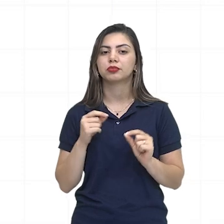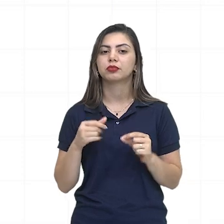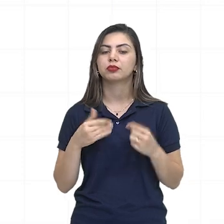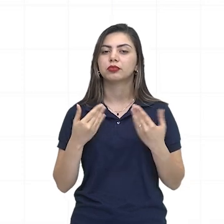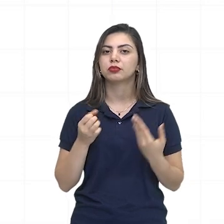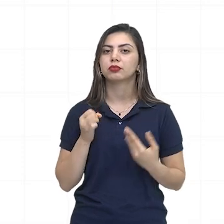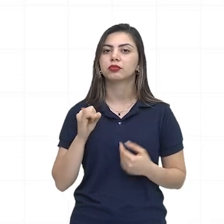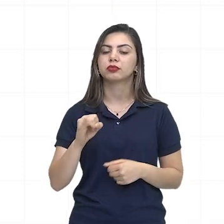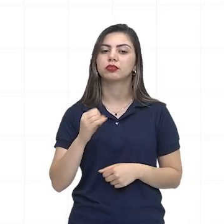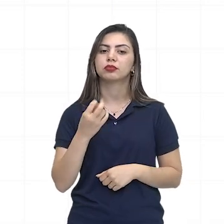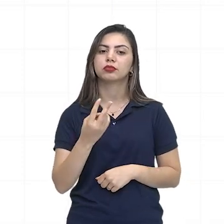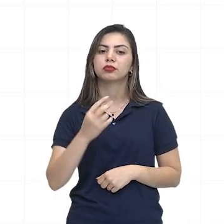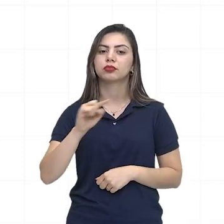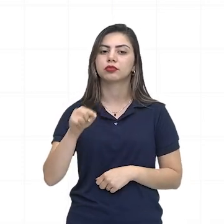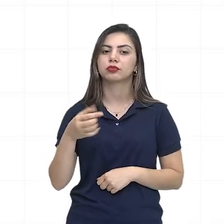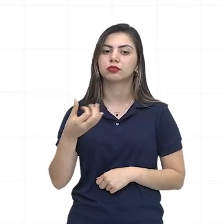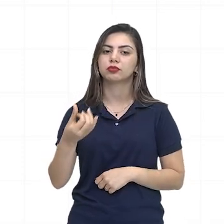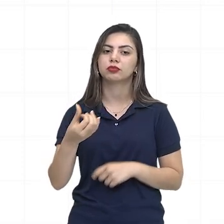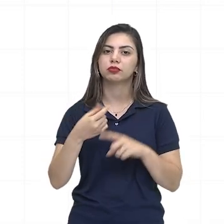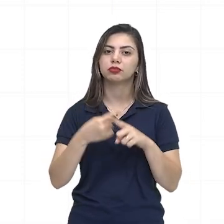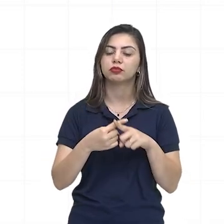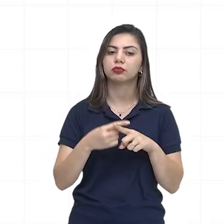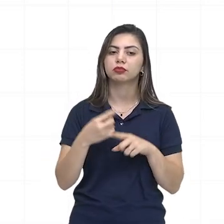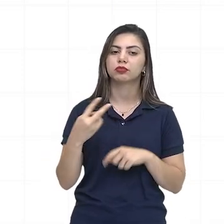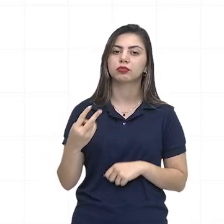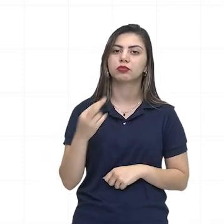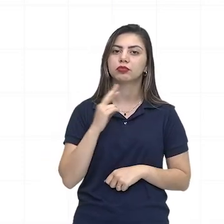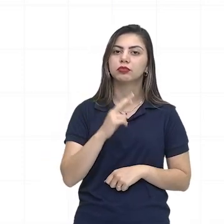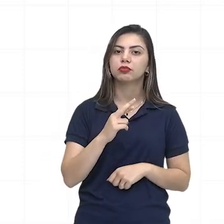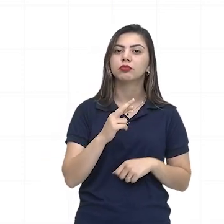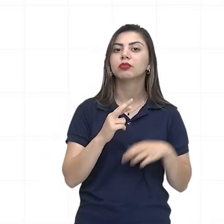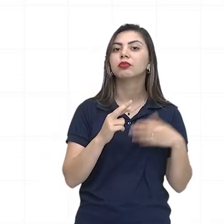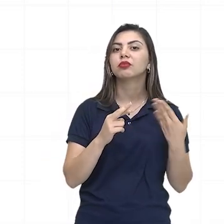multiplicar 2,6 por 2, o resultado tem que ser